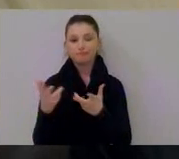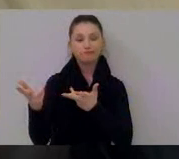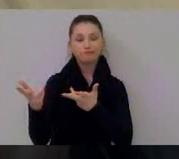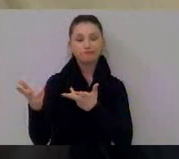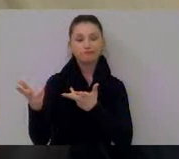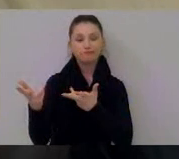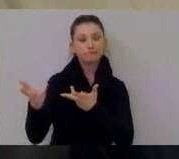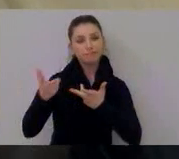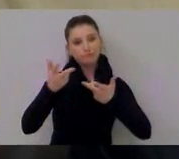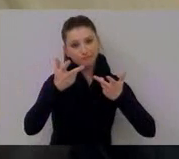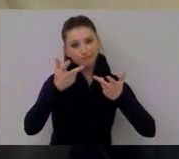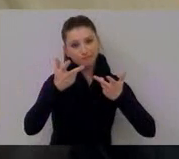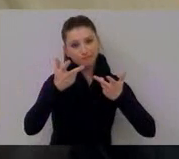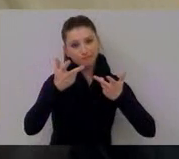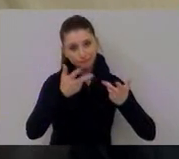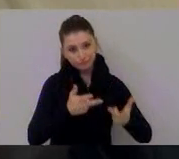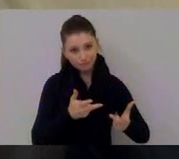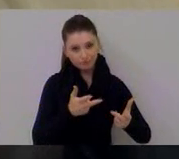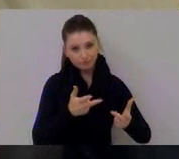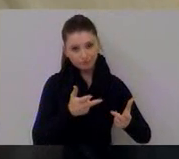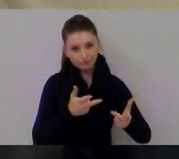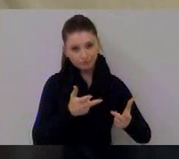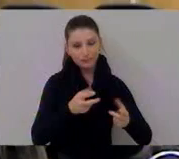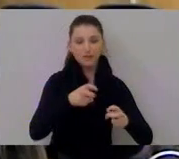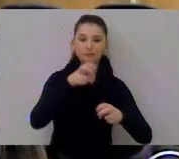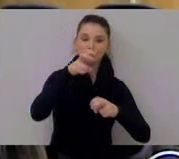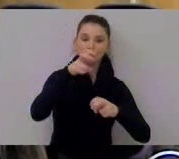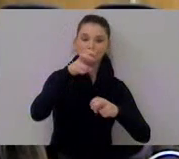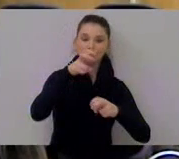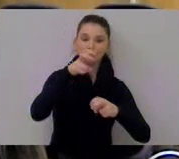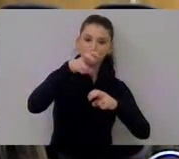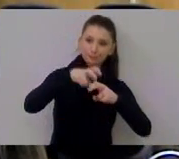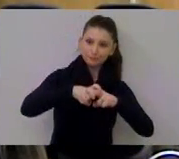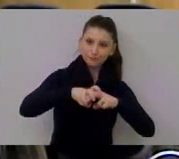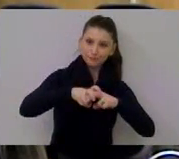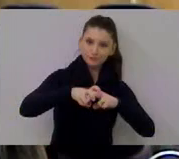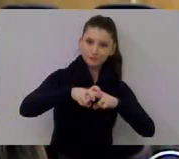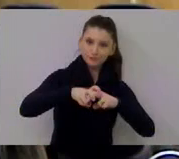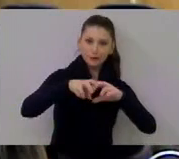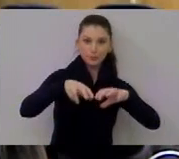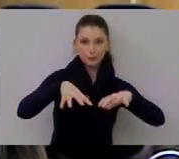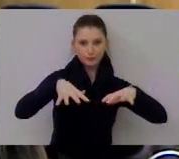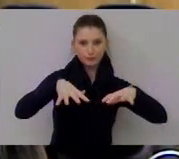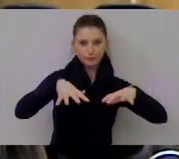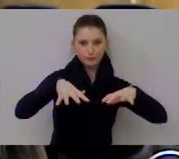entrem ao plenário e tomem assento junto à mesa diretora.